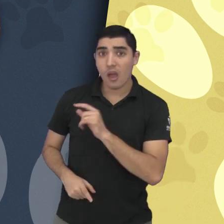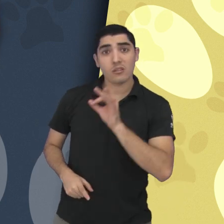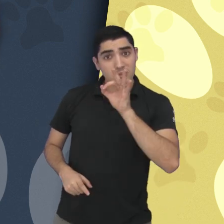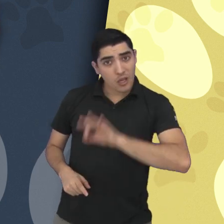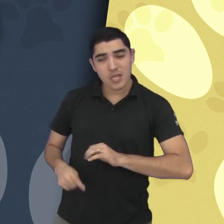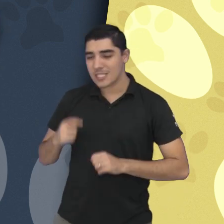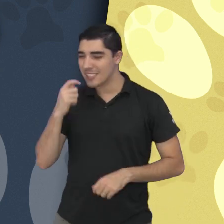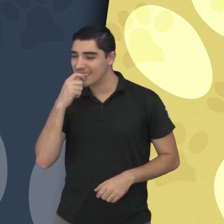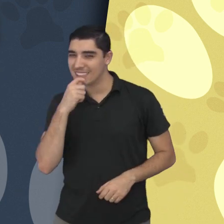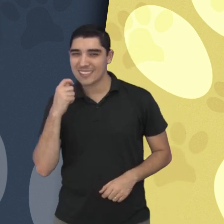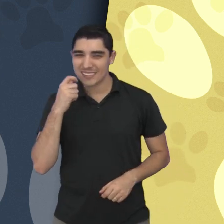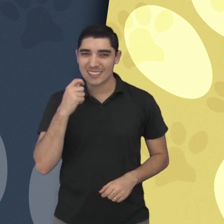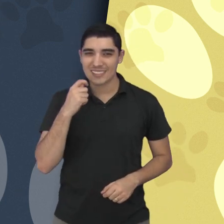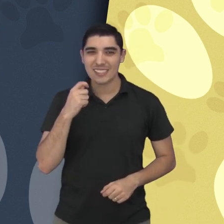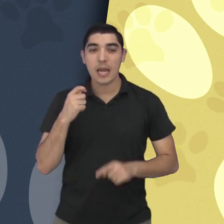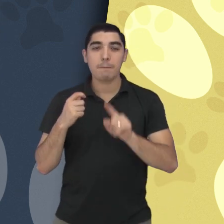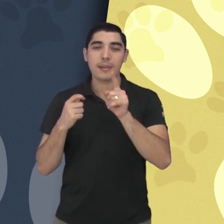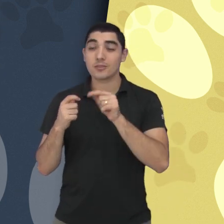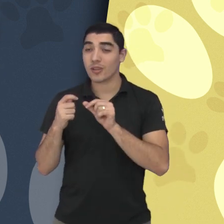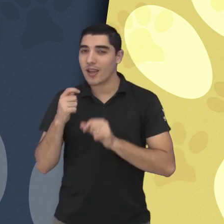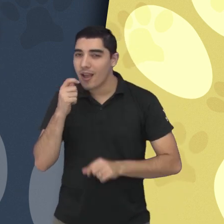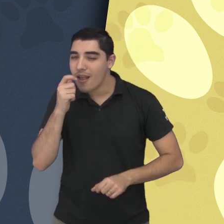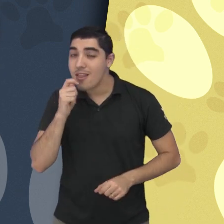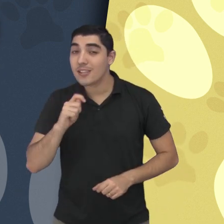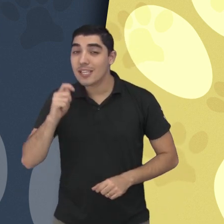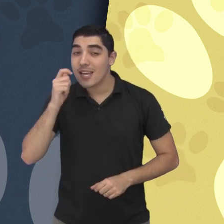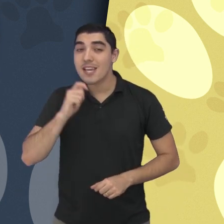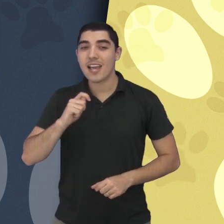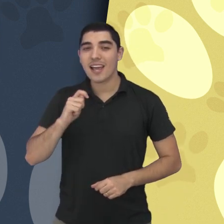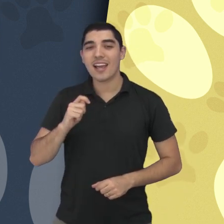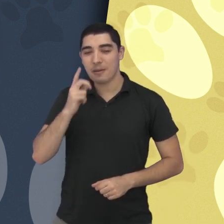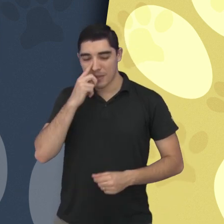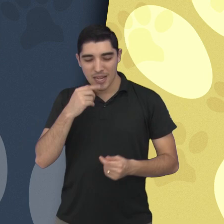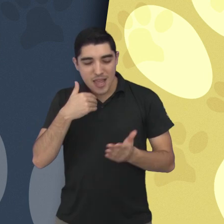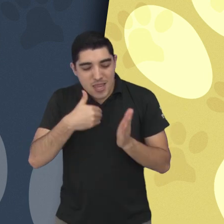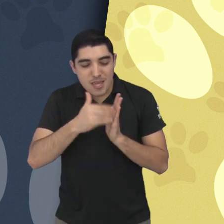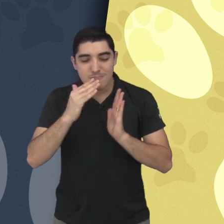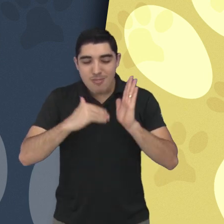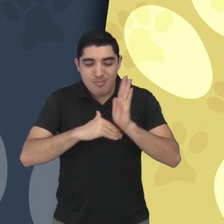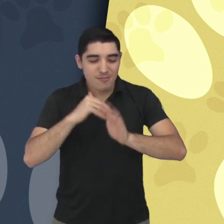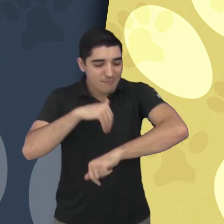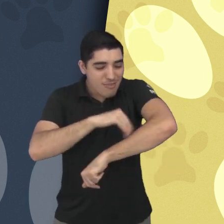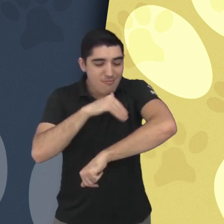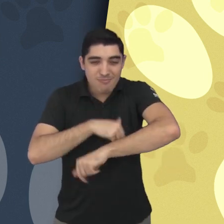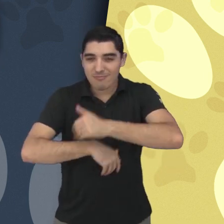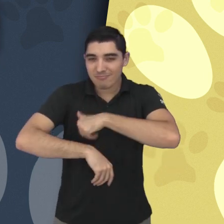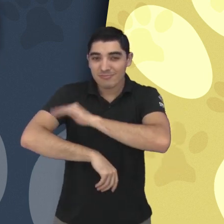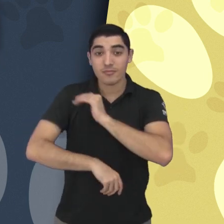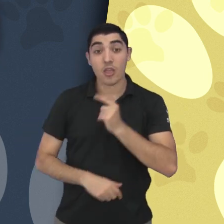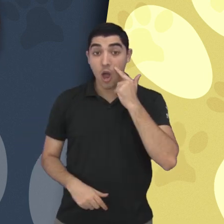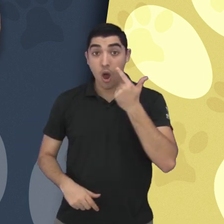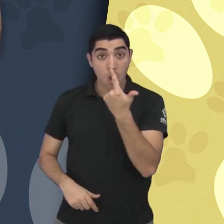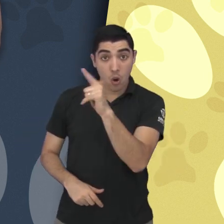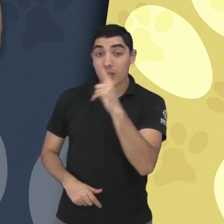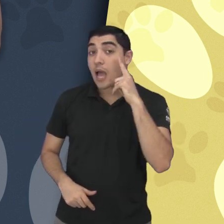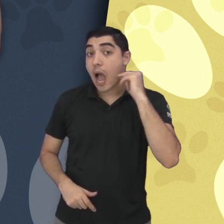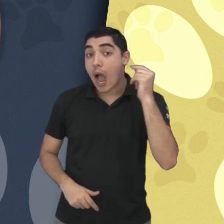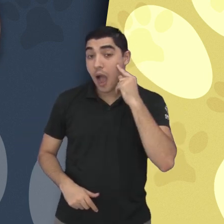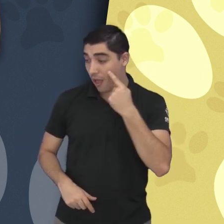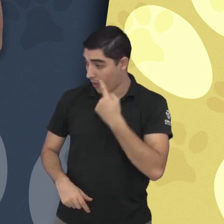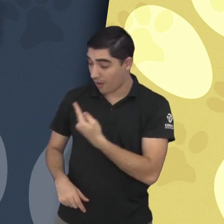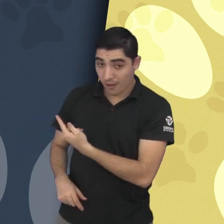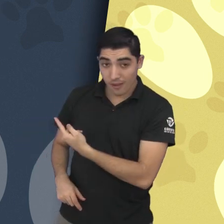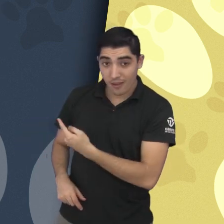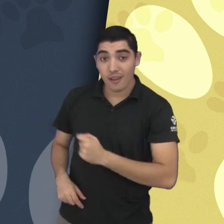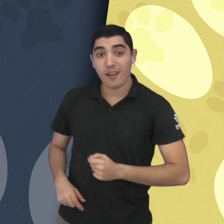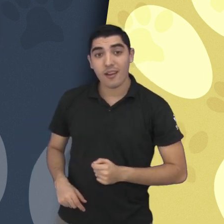escova de dentes, mas eu acho que são as lambidas, né? Que estão fazendo a maior parte da limpeza, no caso dela. E este gatinho aqui também, ó.